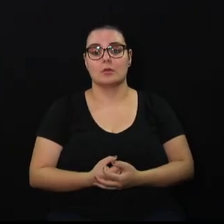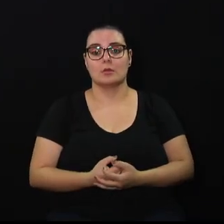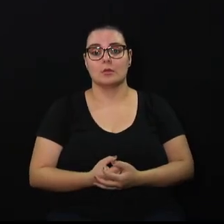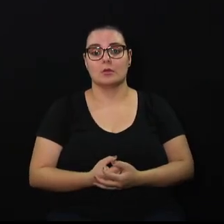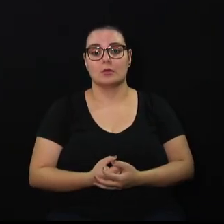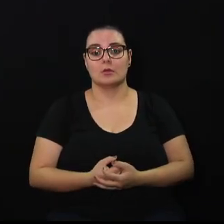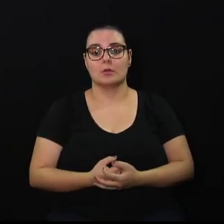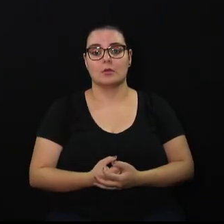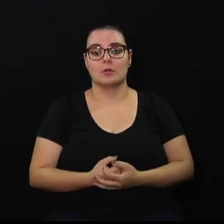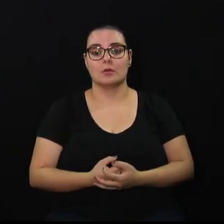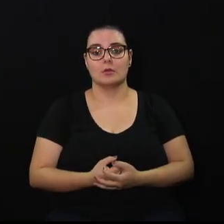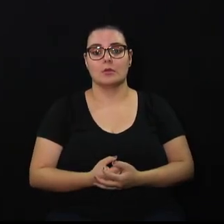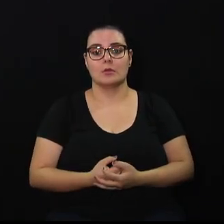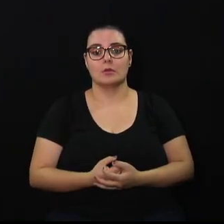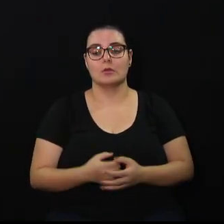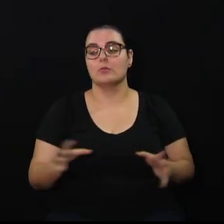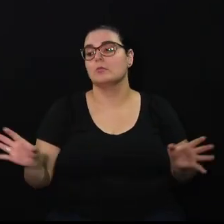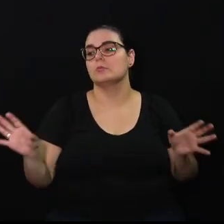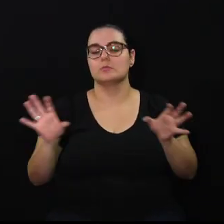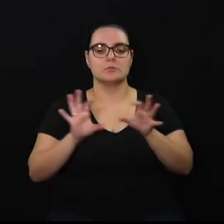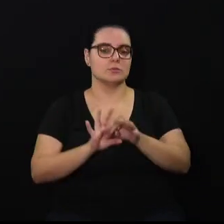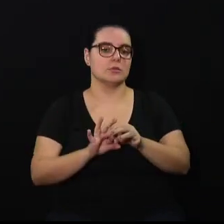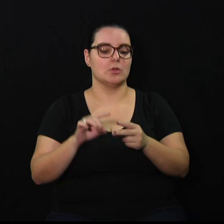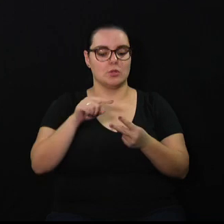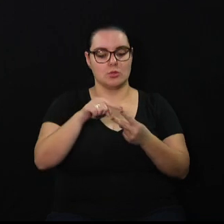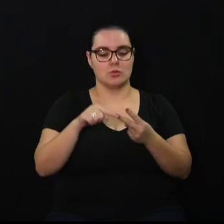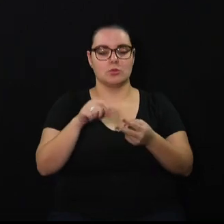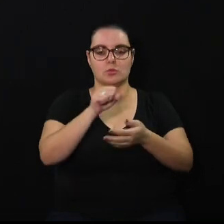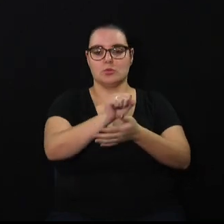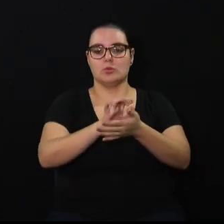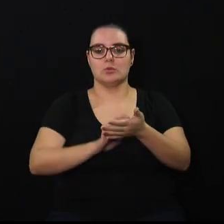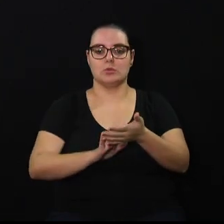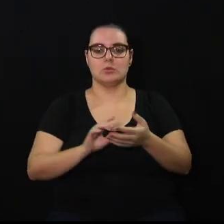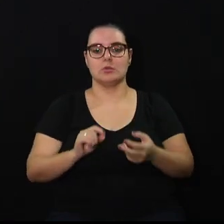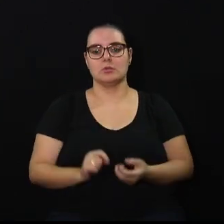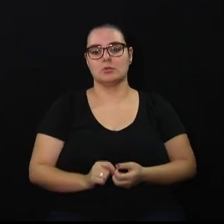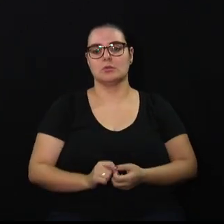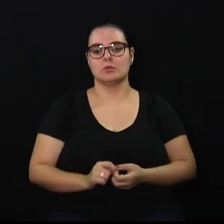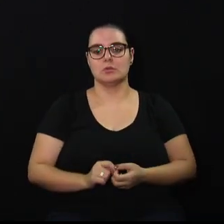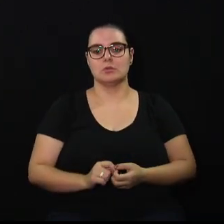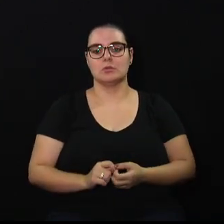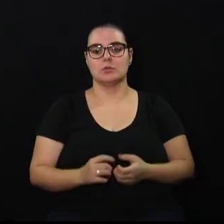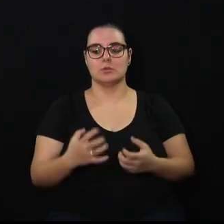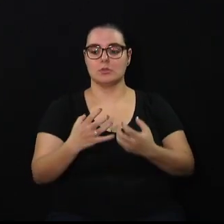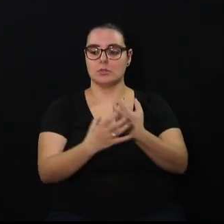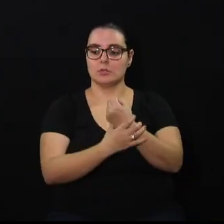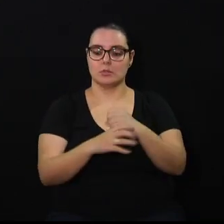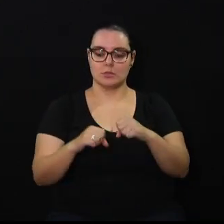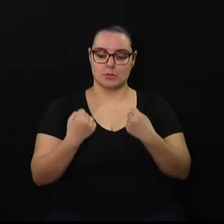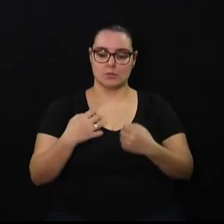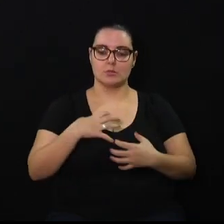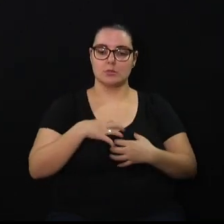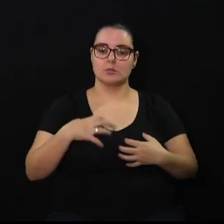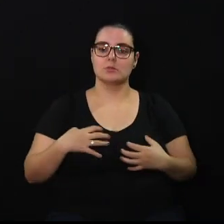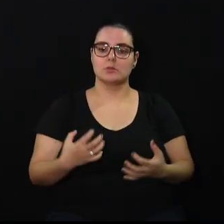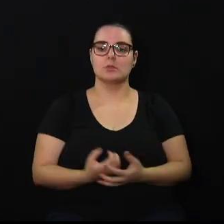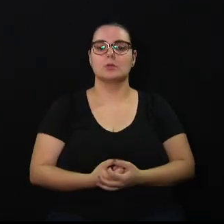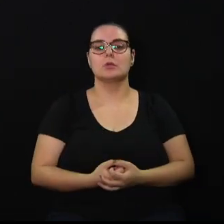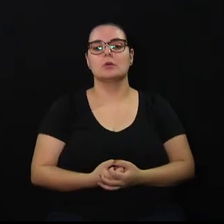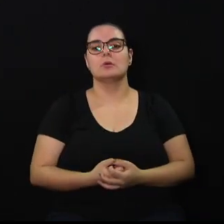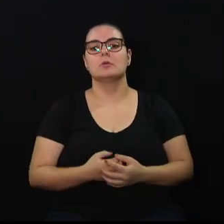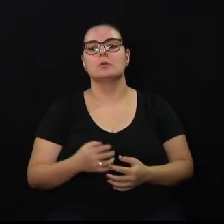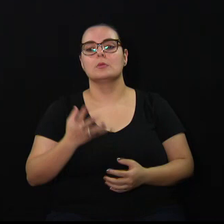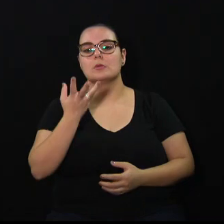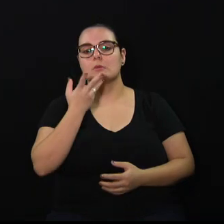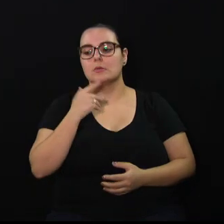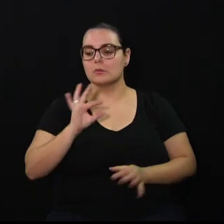há vamos unir duas atividades aí de sensorial para que a criança se organize em